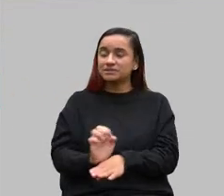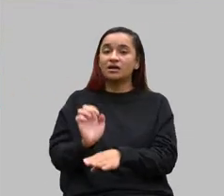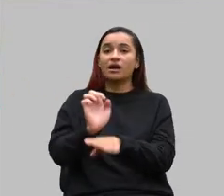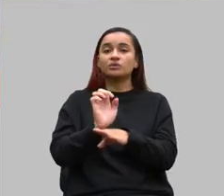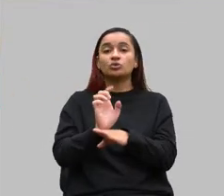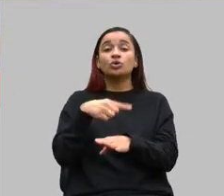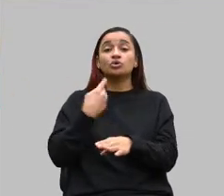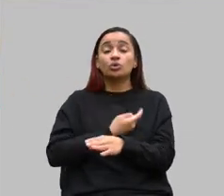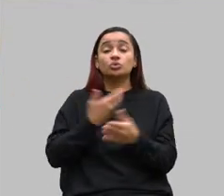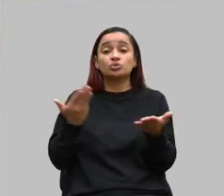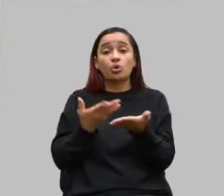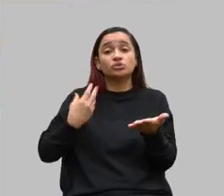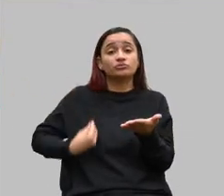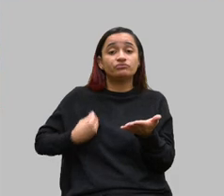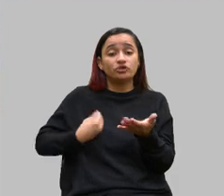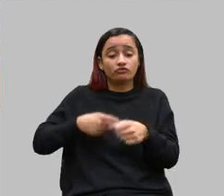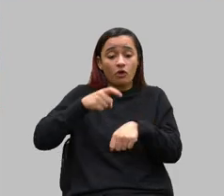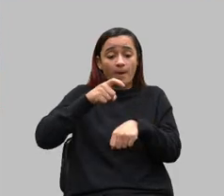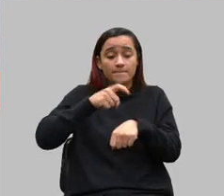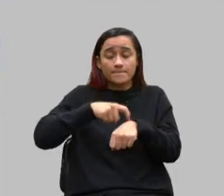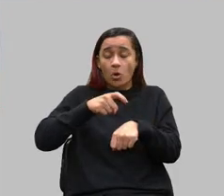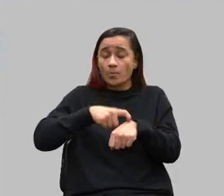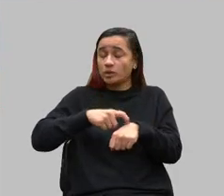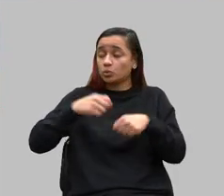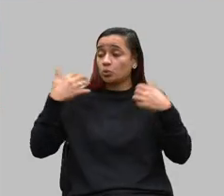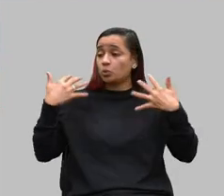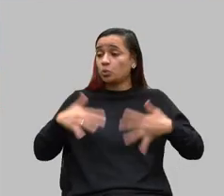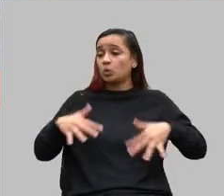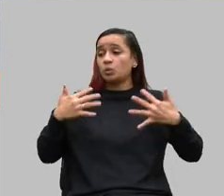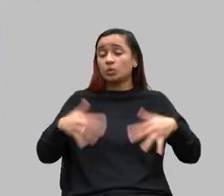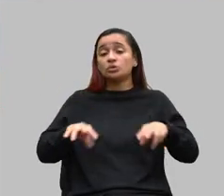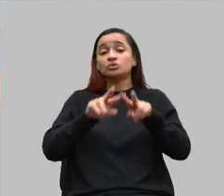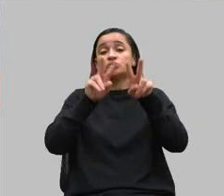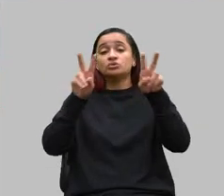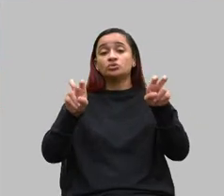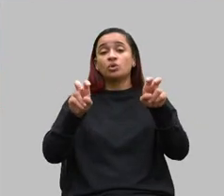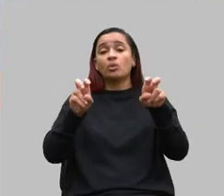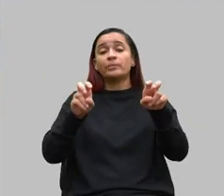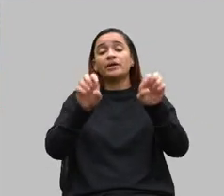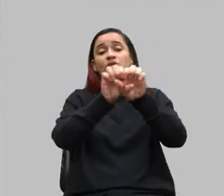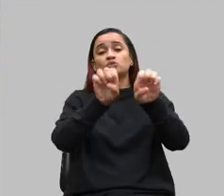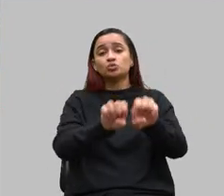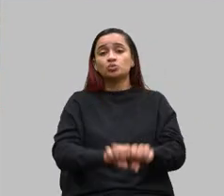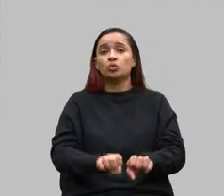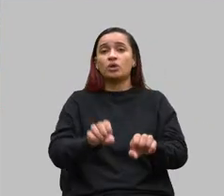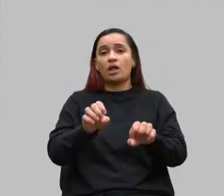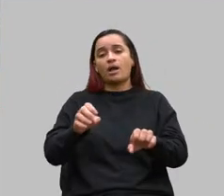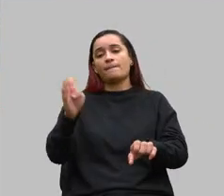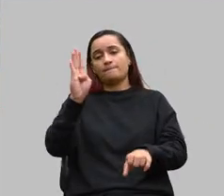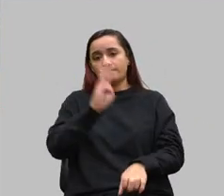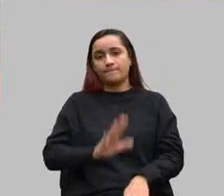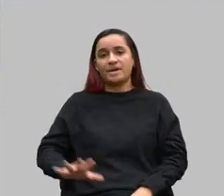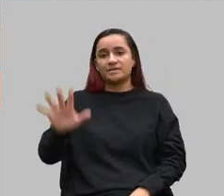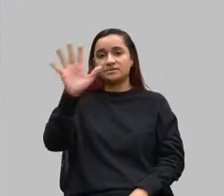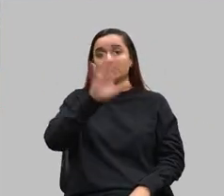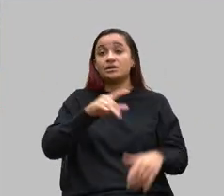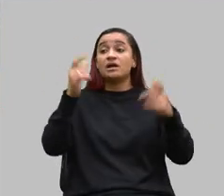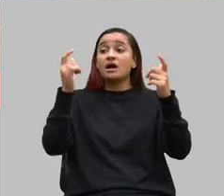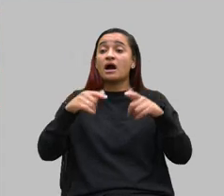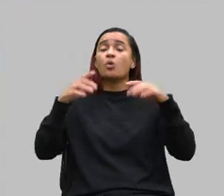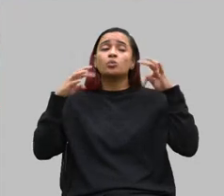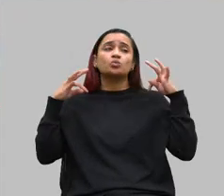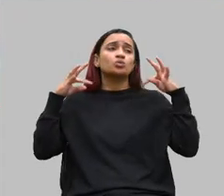um momento histórico na na questão da infraestrutura brasileira em que todos